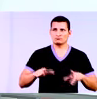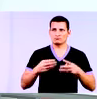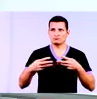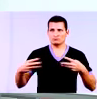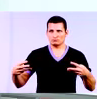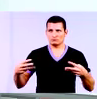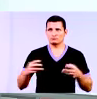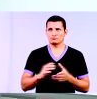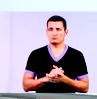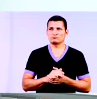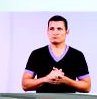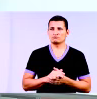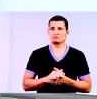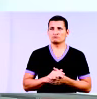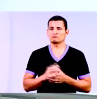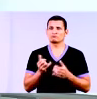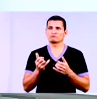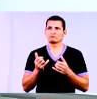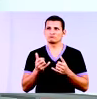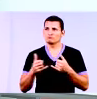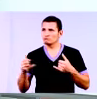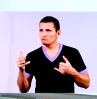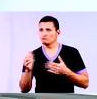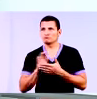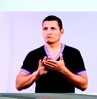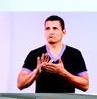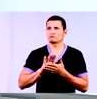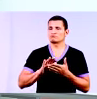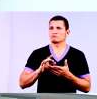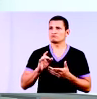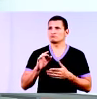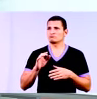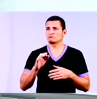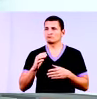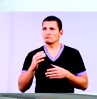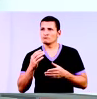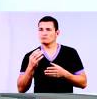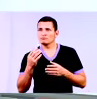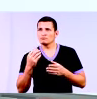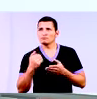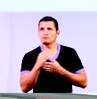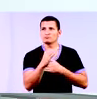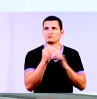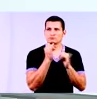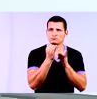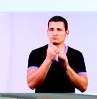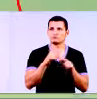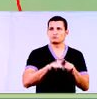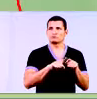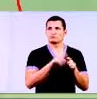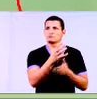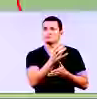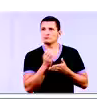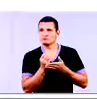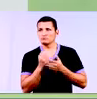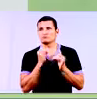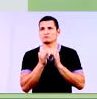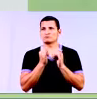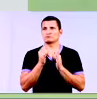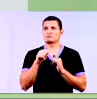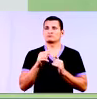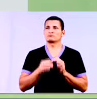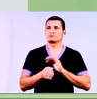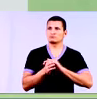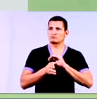né, sem fio ou cabeadas, ora para mandar informações, ora para receber. Então, também são dispositivos de entrada e